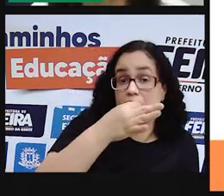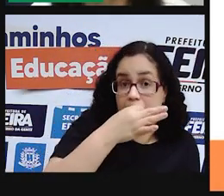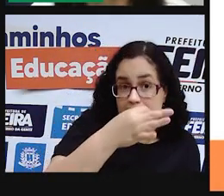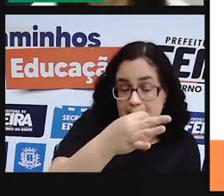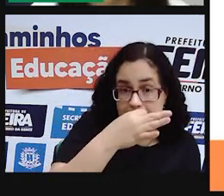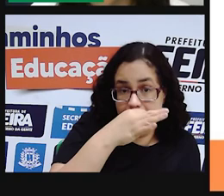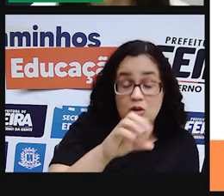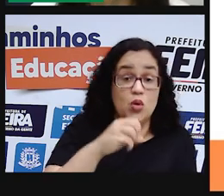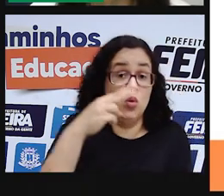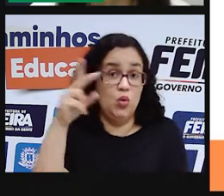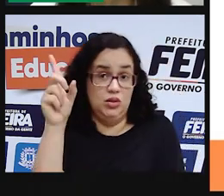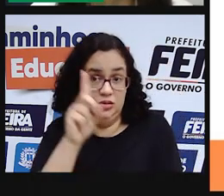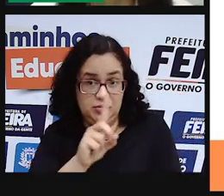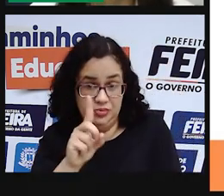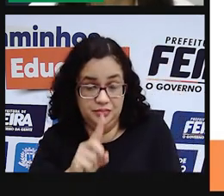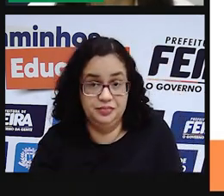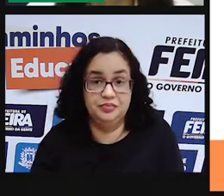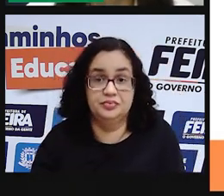resenhado ou não.